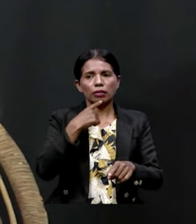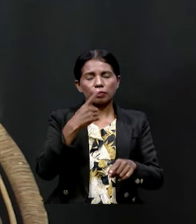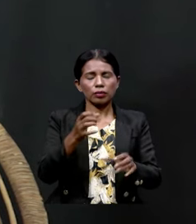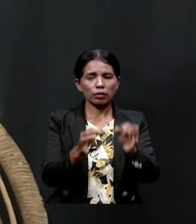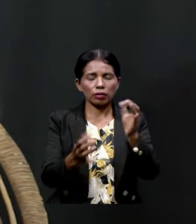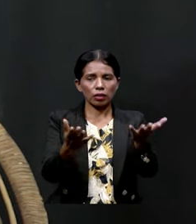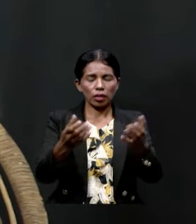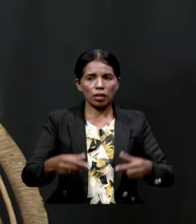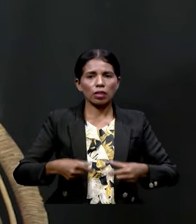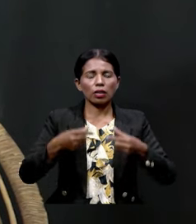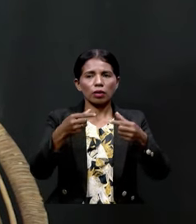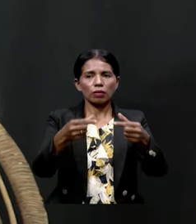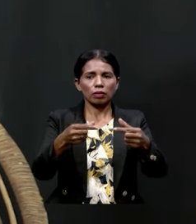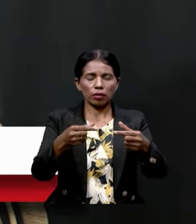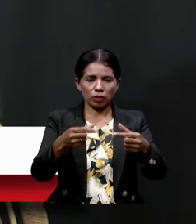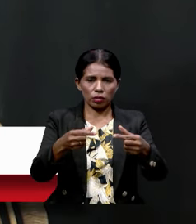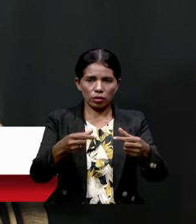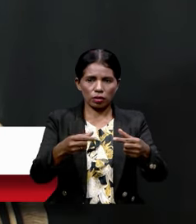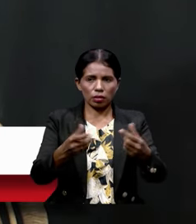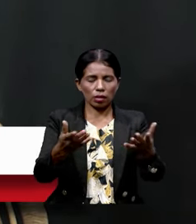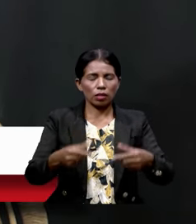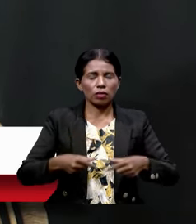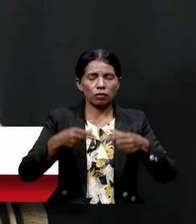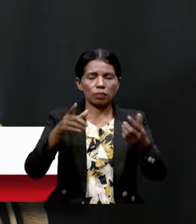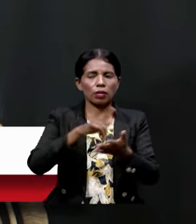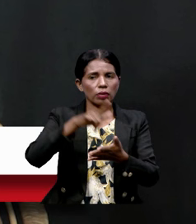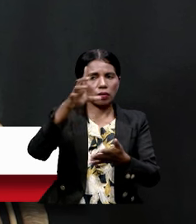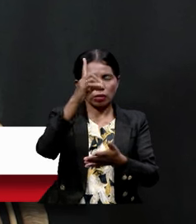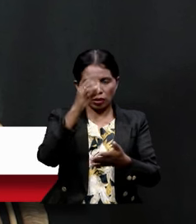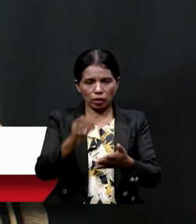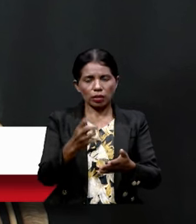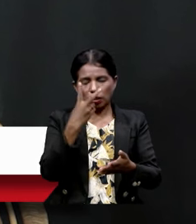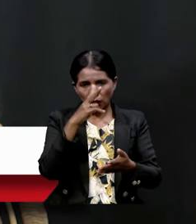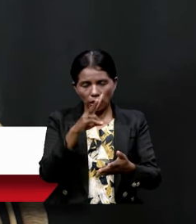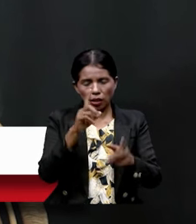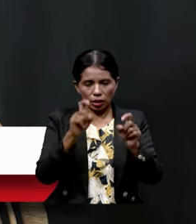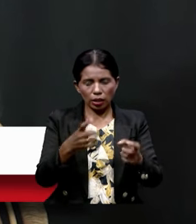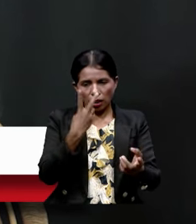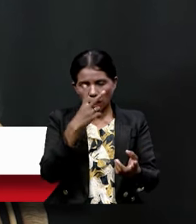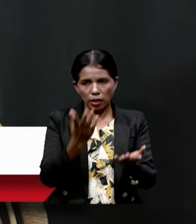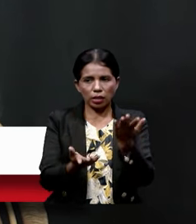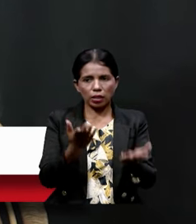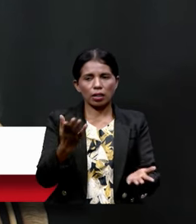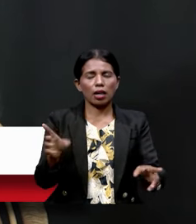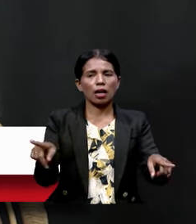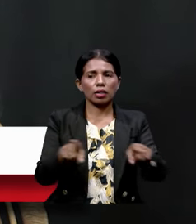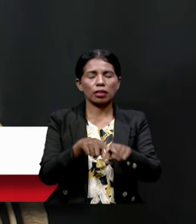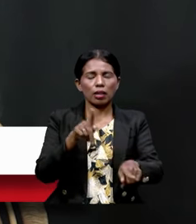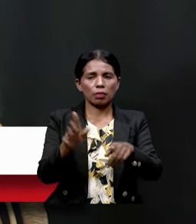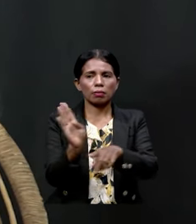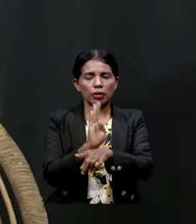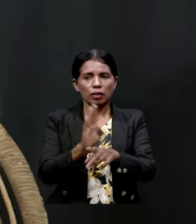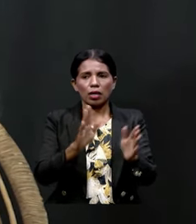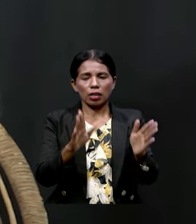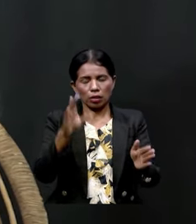sehakar katu entrega ba iha airu dili, nemos ten kita itu di dia. Hanya sang ema bisnis meng otomatikamente ni hakara